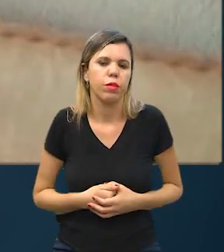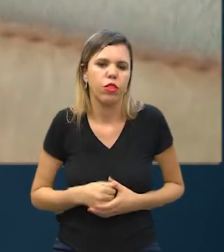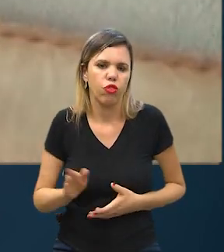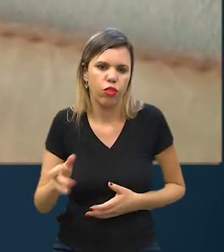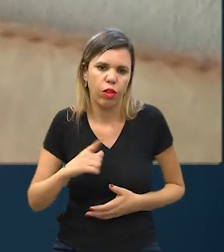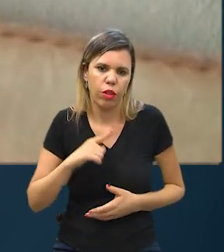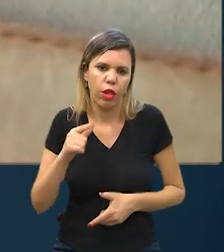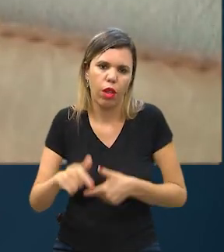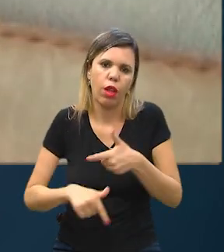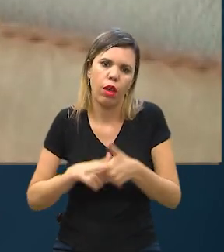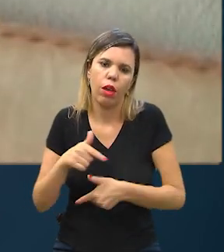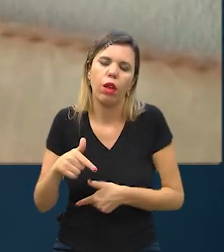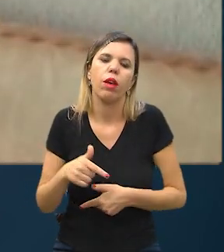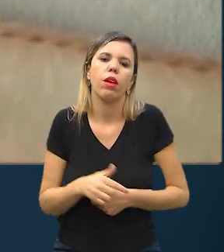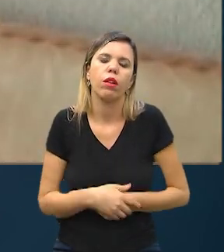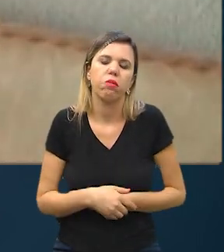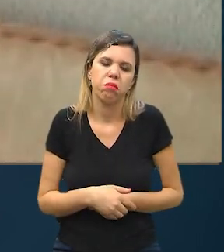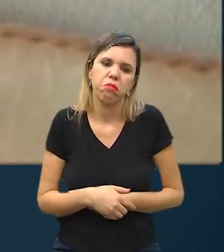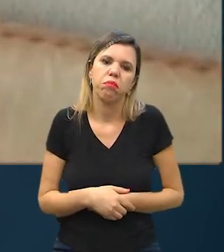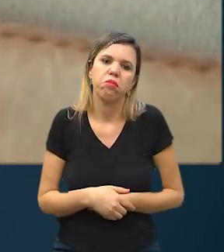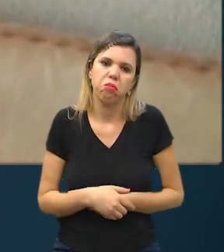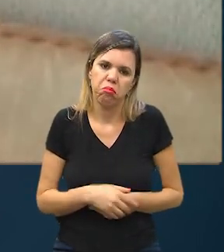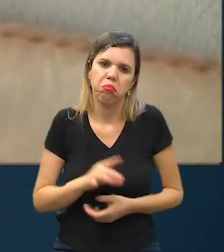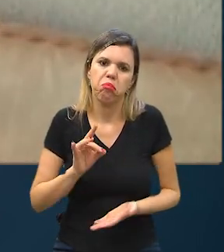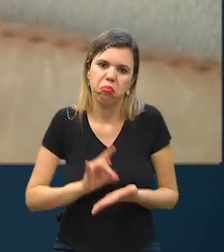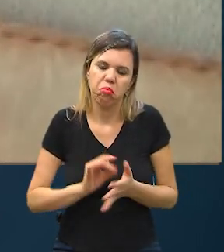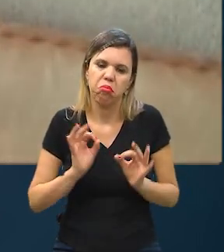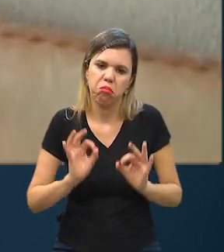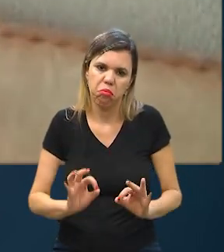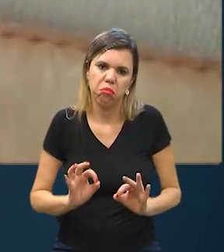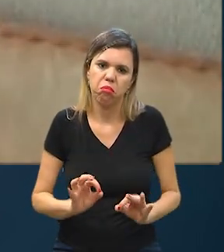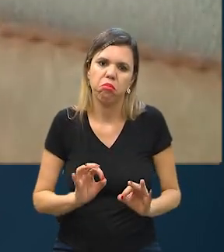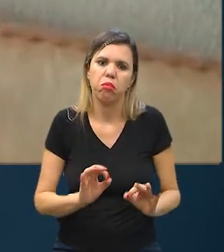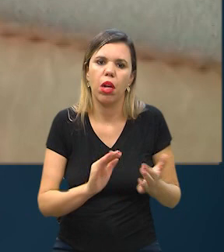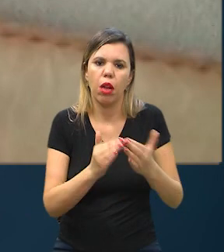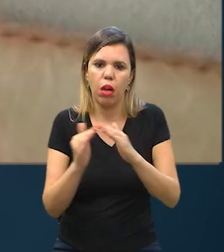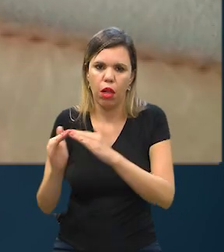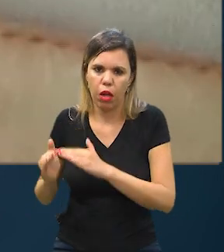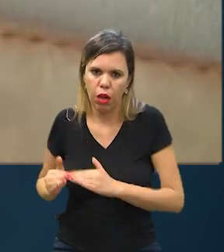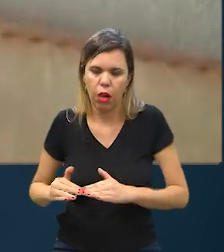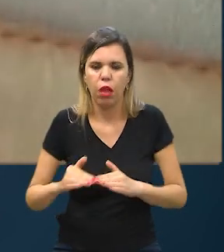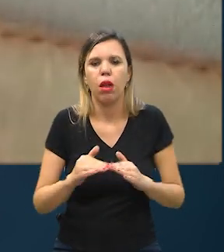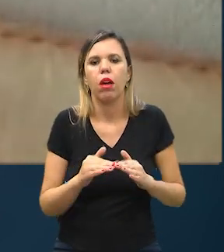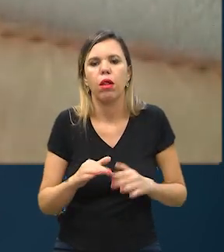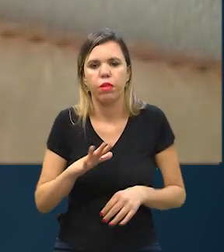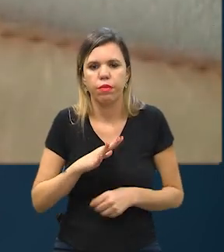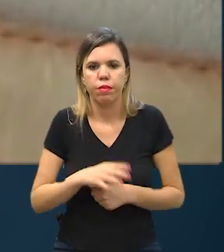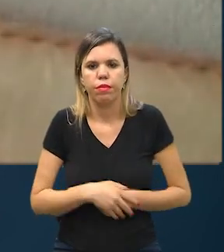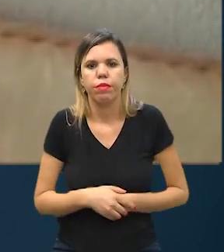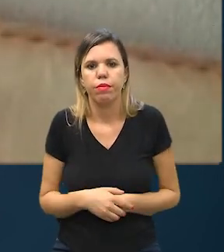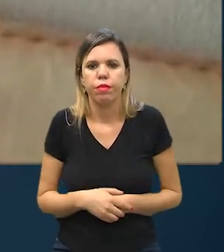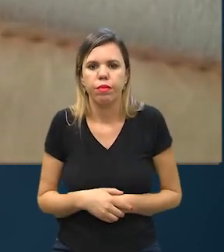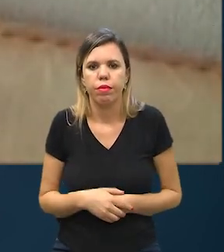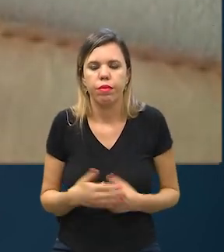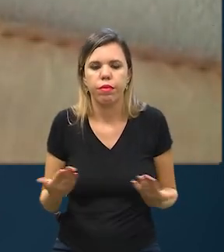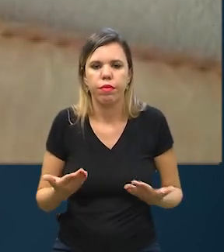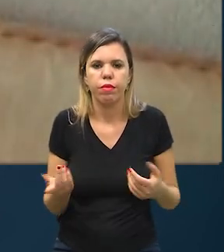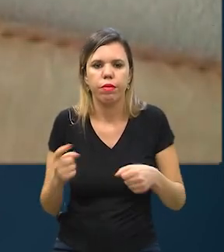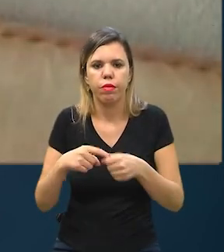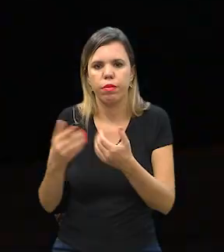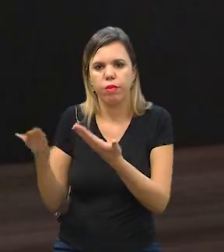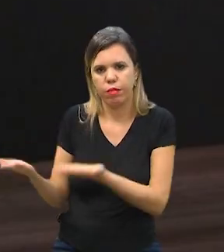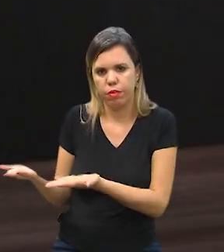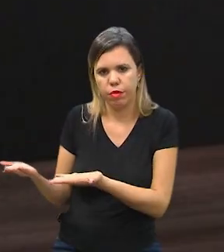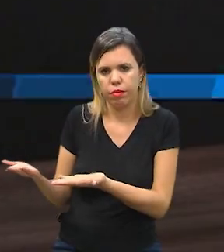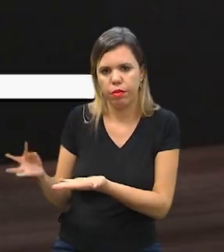agência, que já tem um trabalho sólido nas periferias da nossa